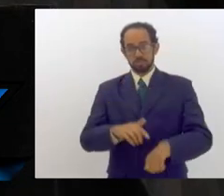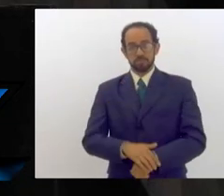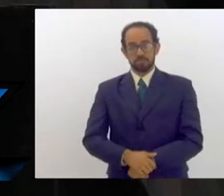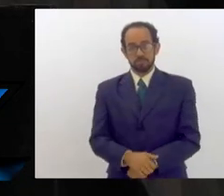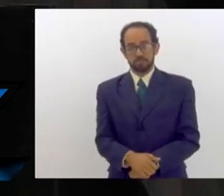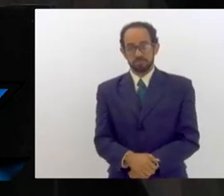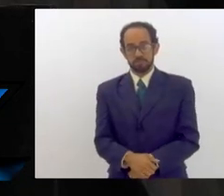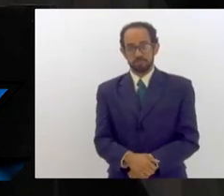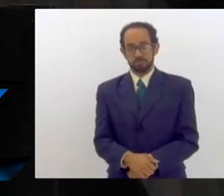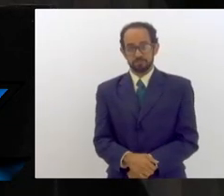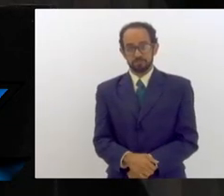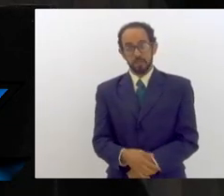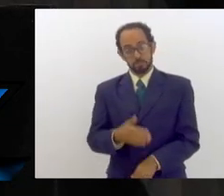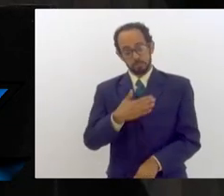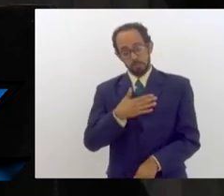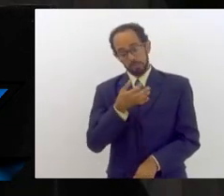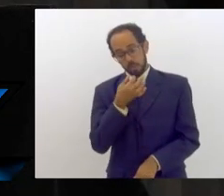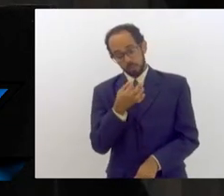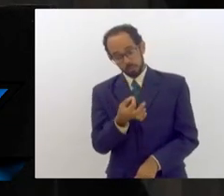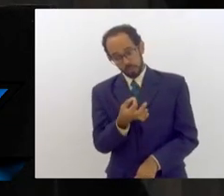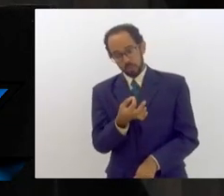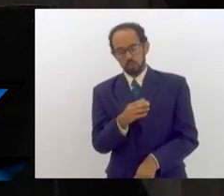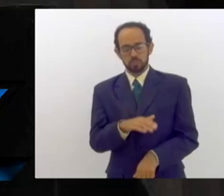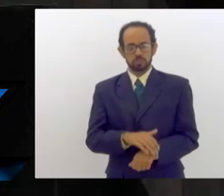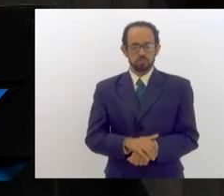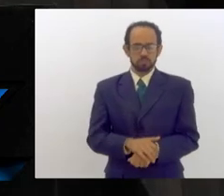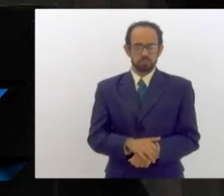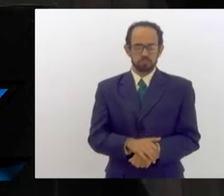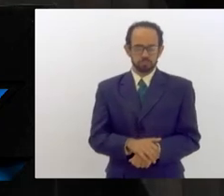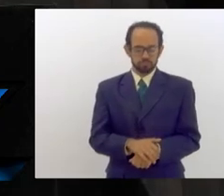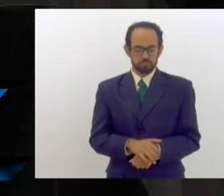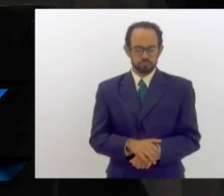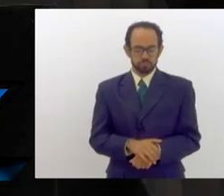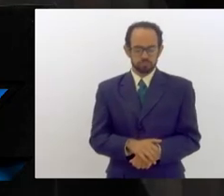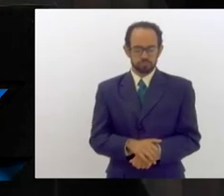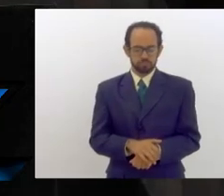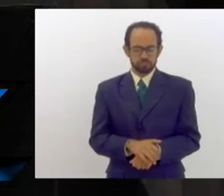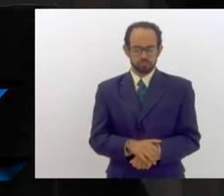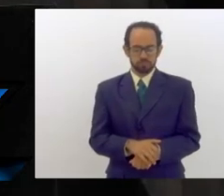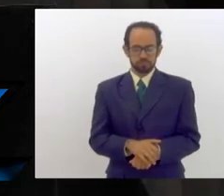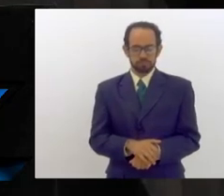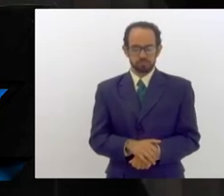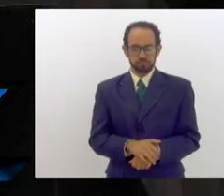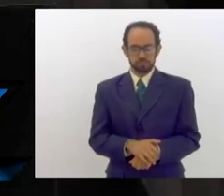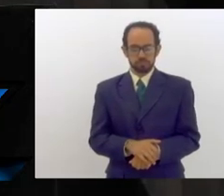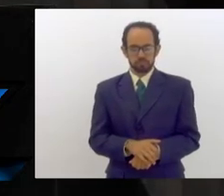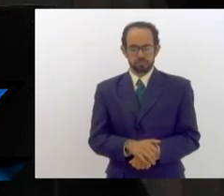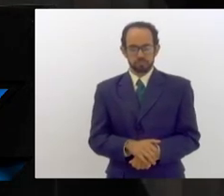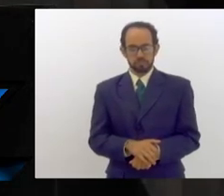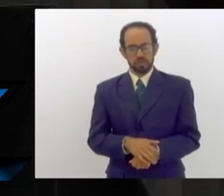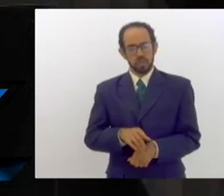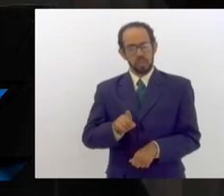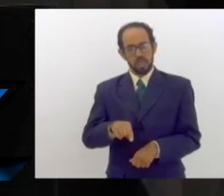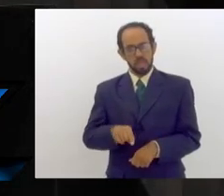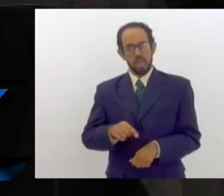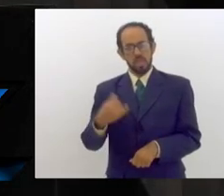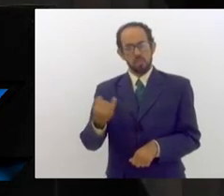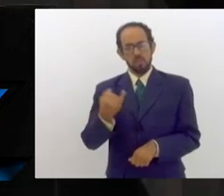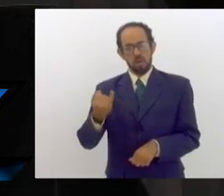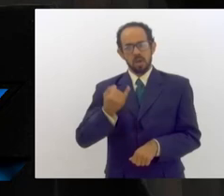então me parece consistente o debate se perseguir